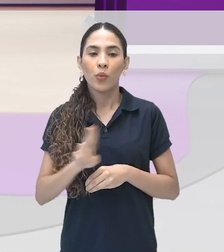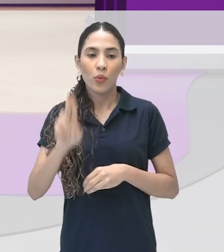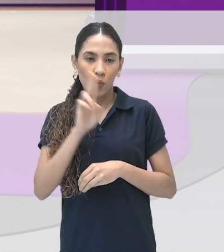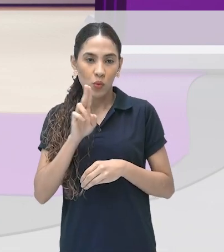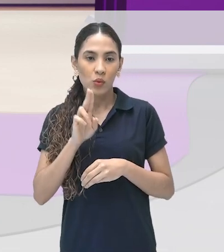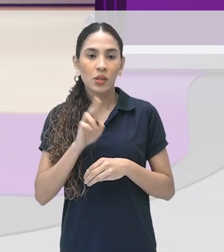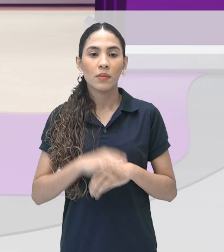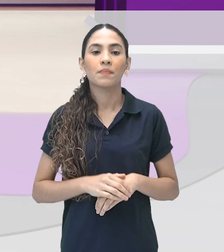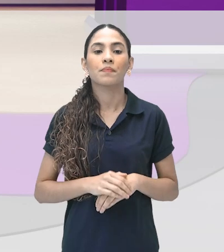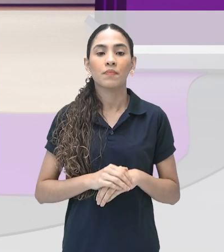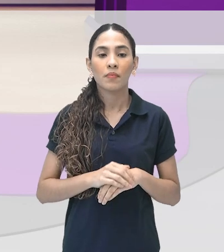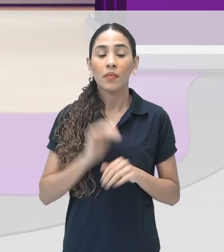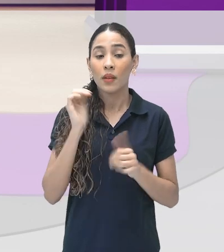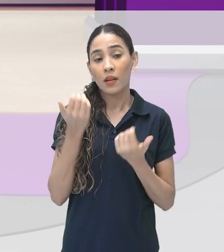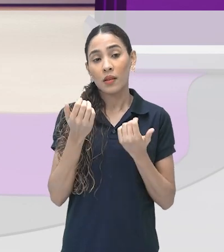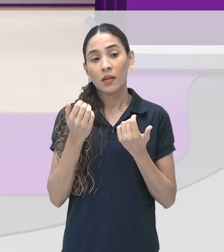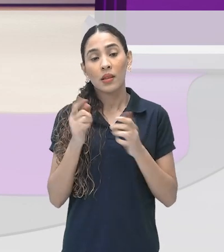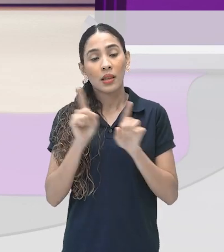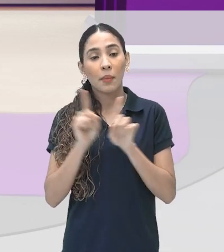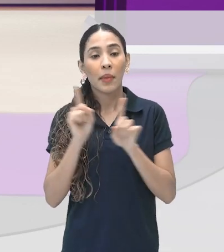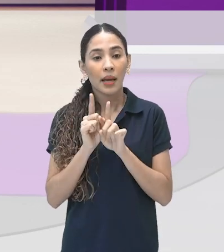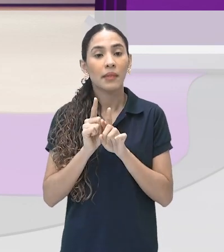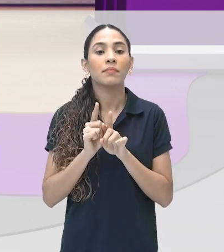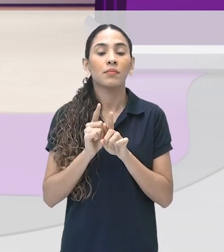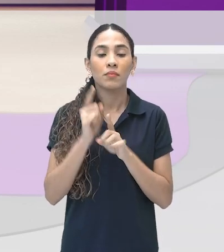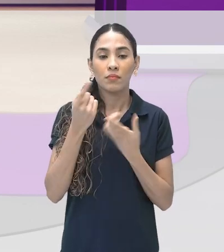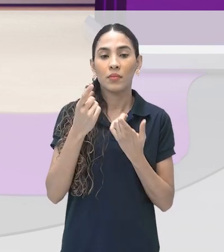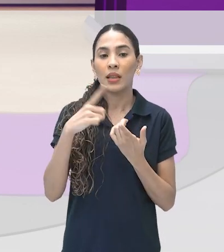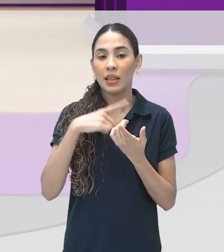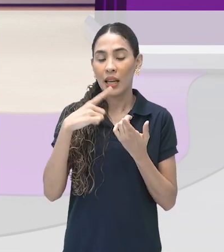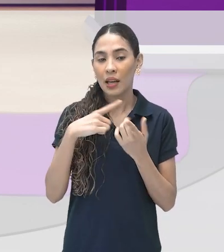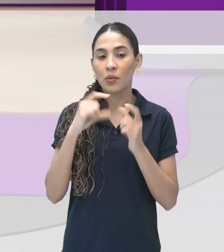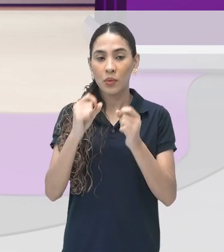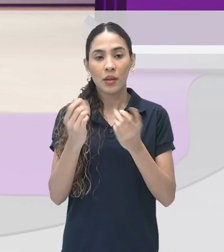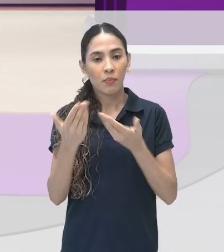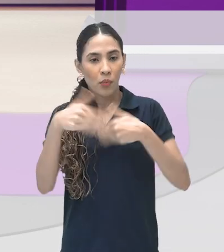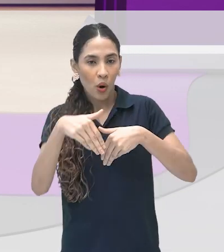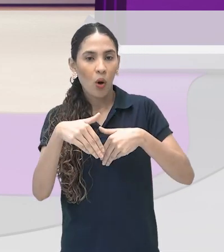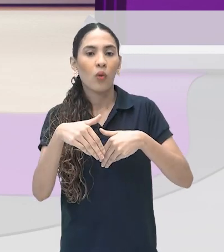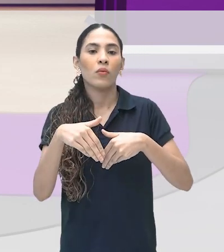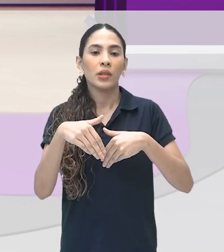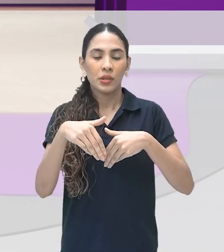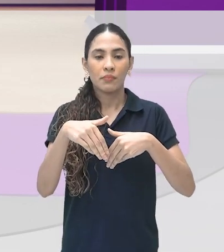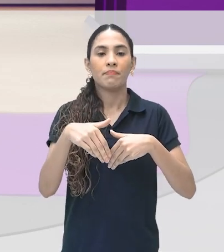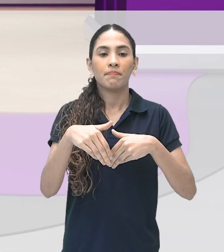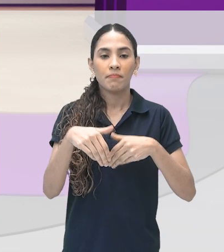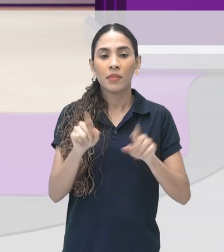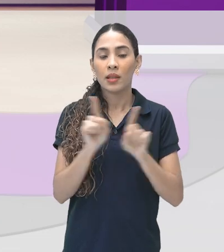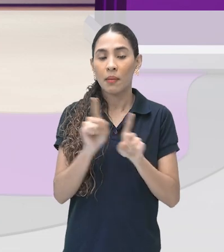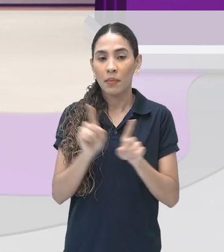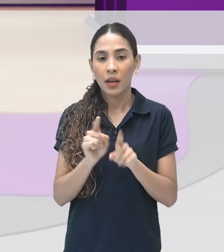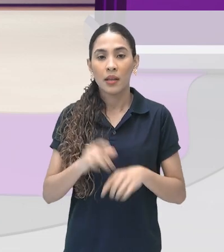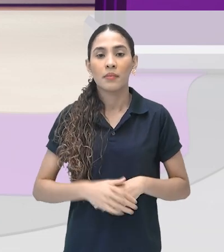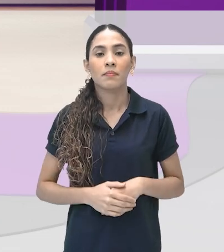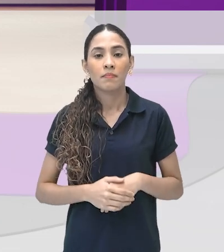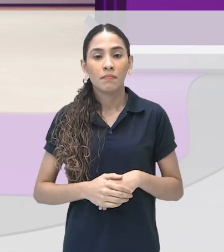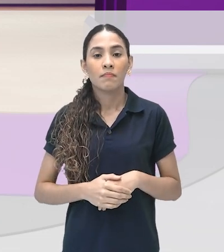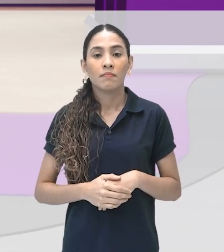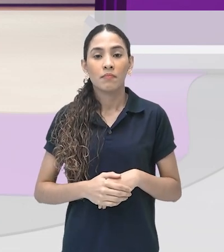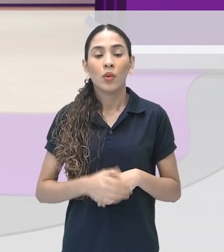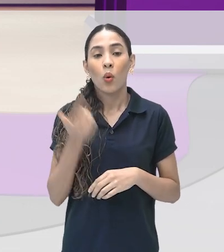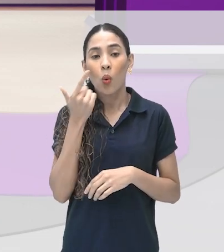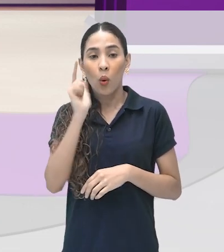de uma unidade para outra que costuma aí cair, né, nos exames externos, né, nas provinhas aí para entrar